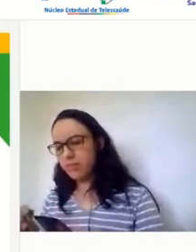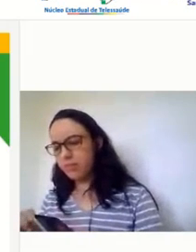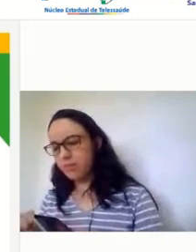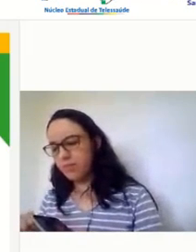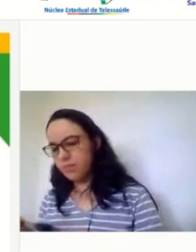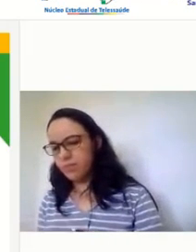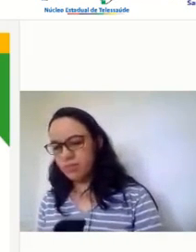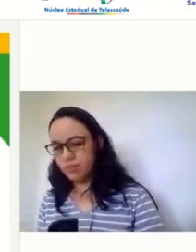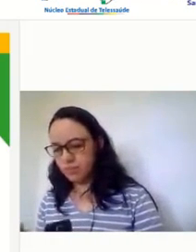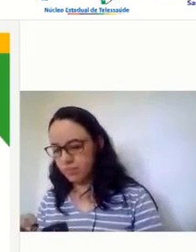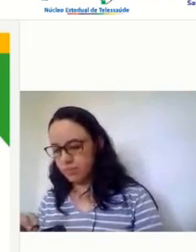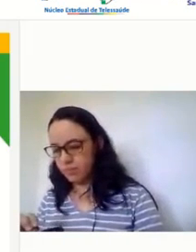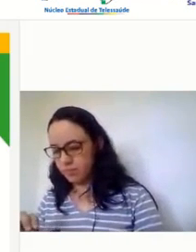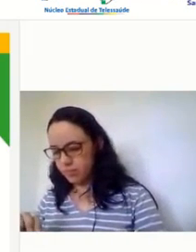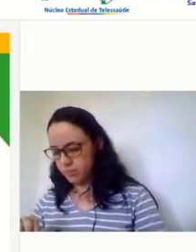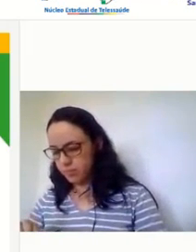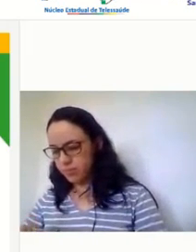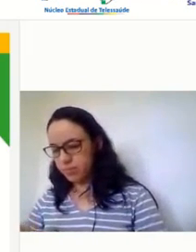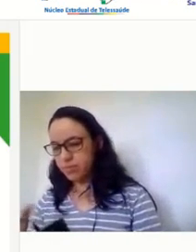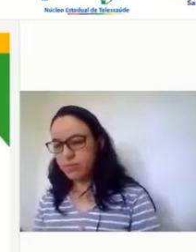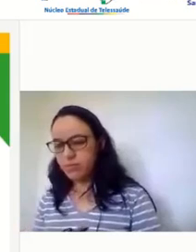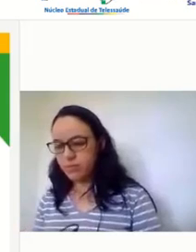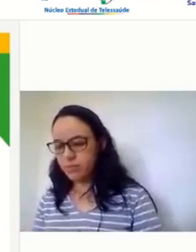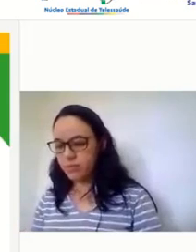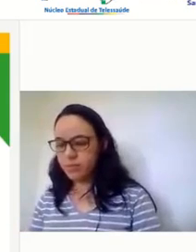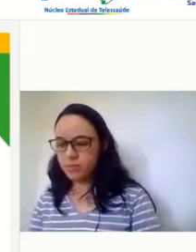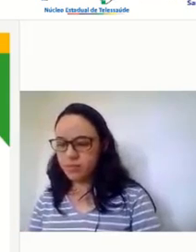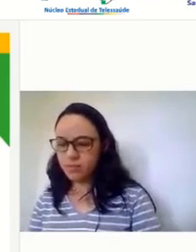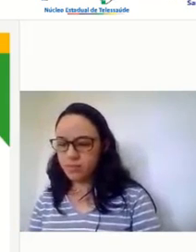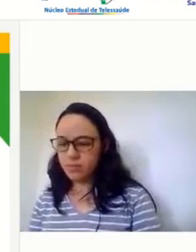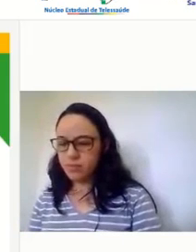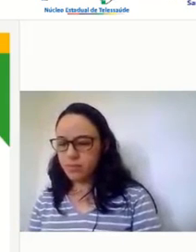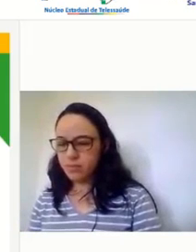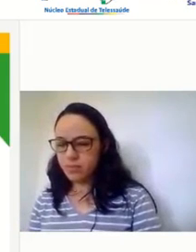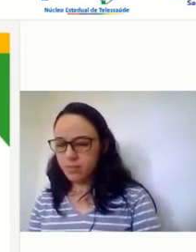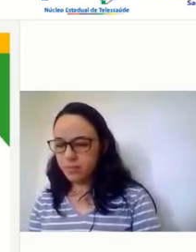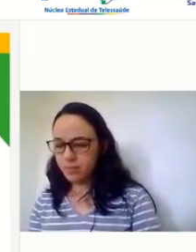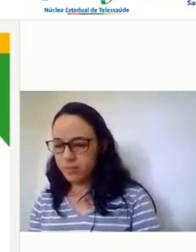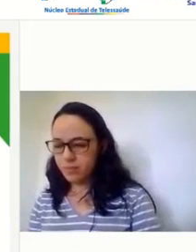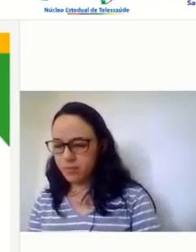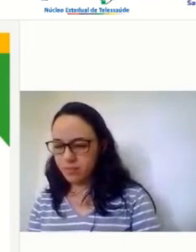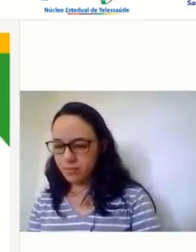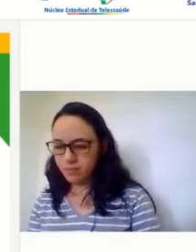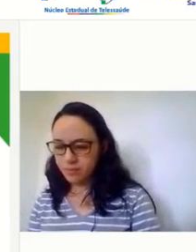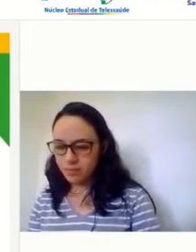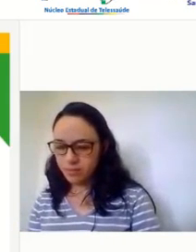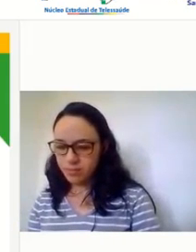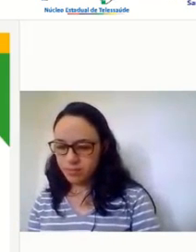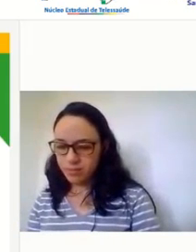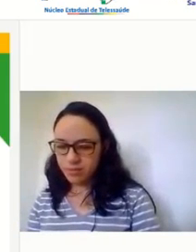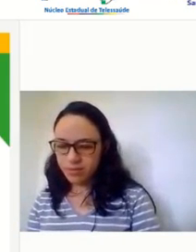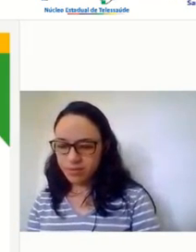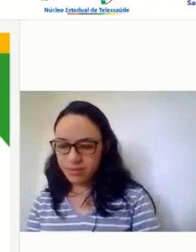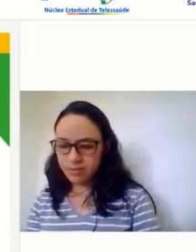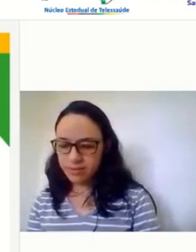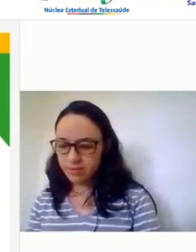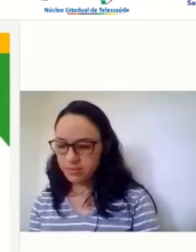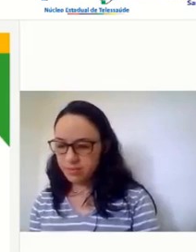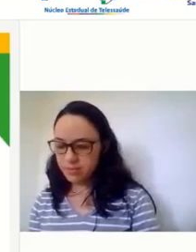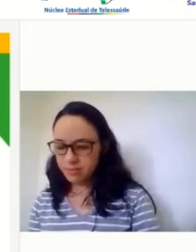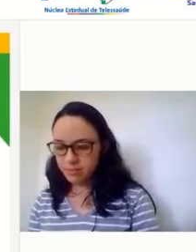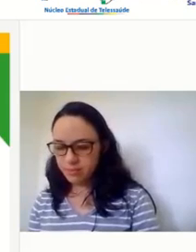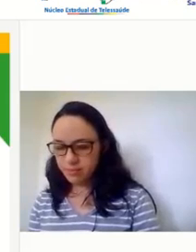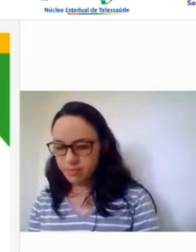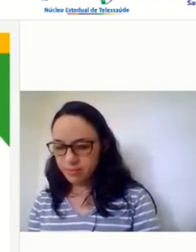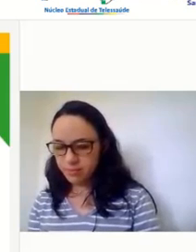ela que tava uma apresentadora pronto aí que usa só o áudio do teu é mas você pode